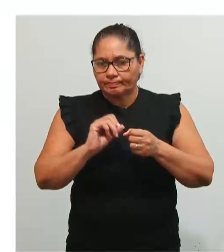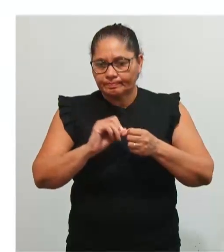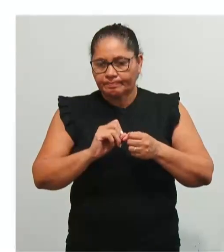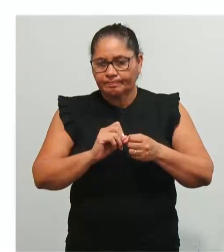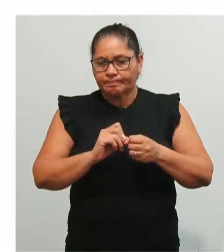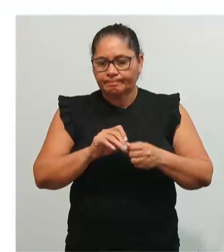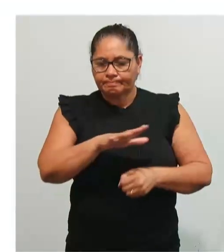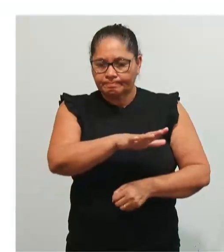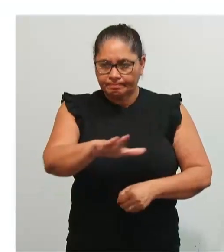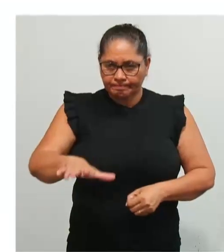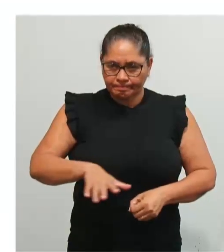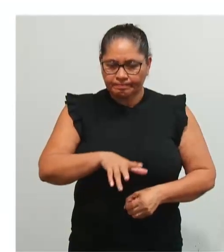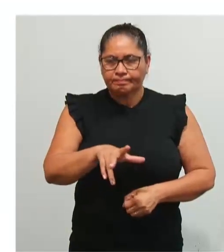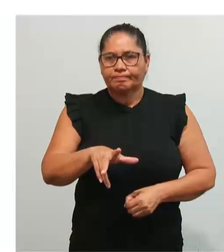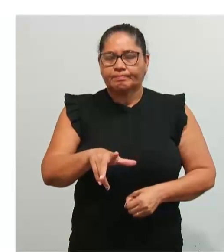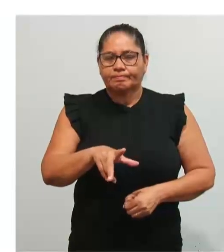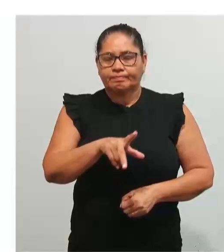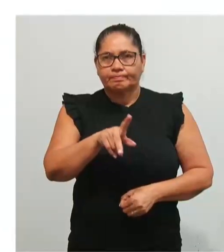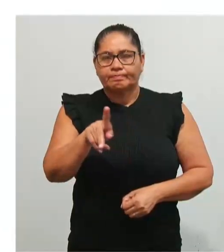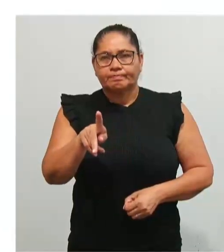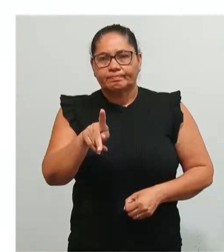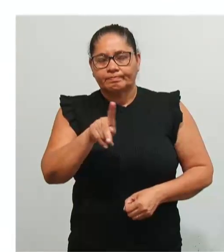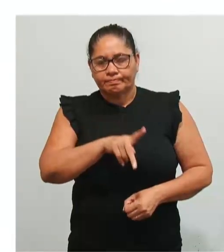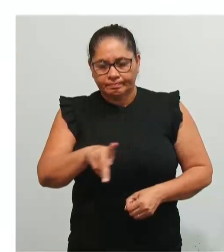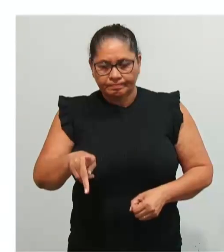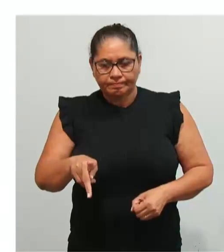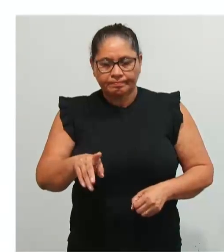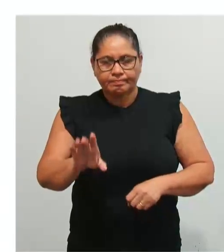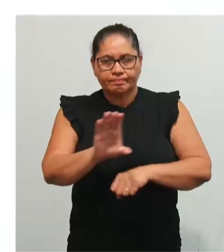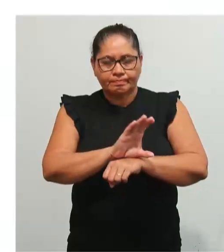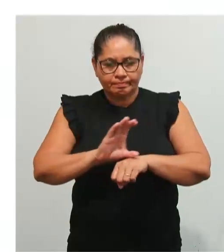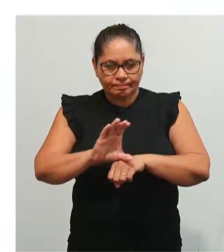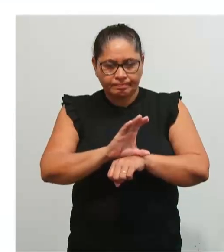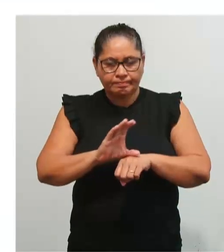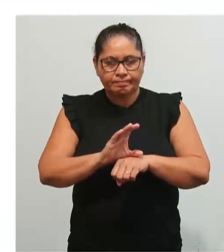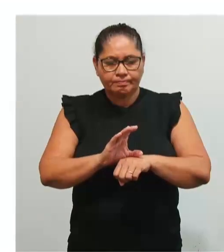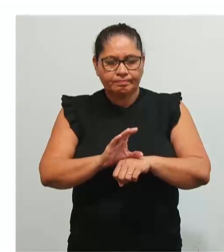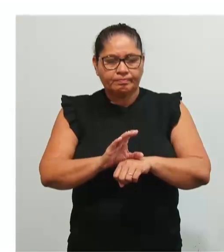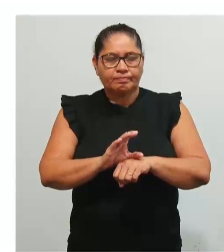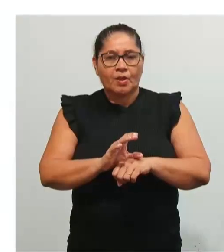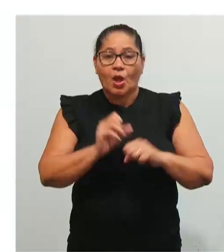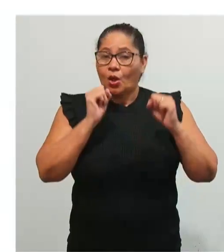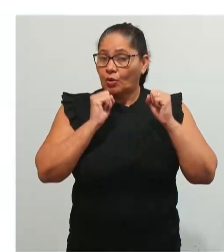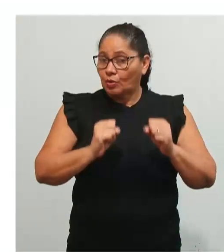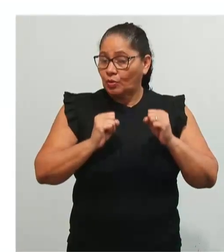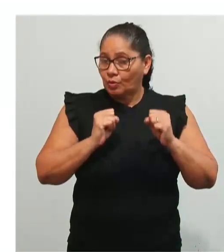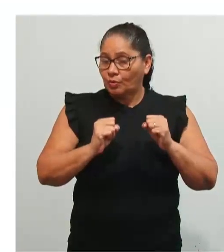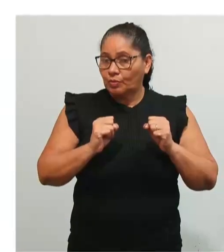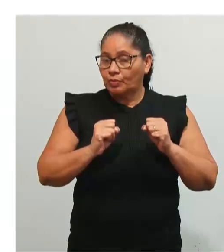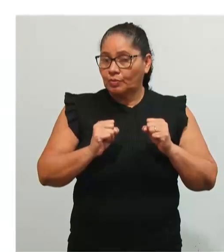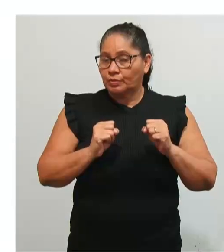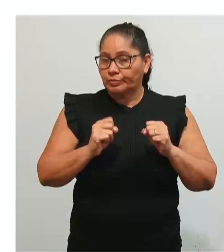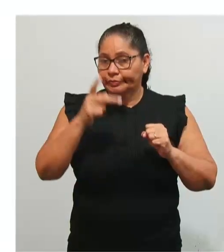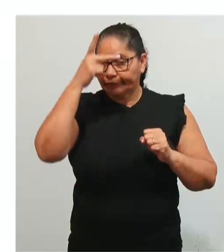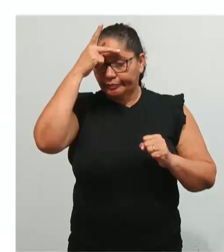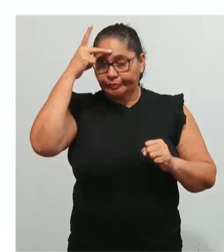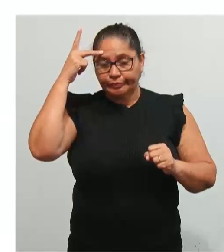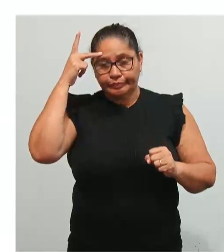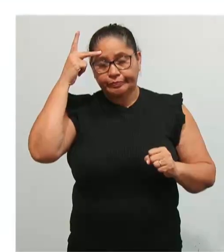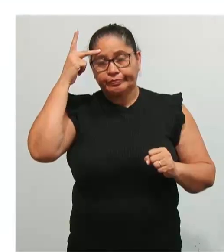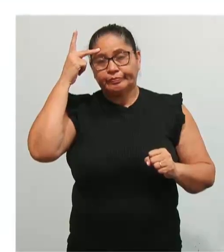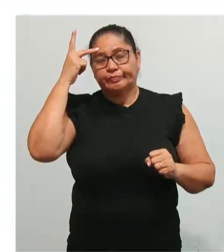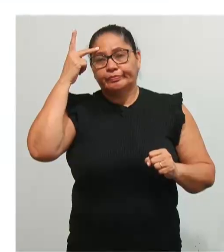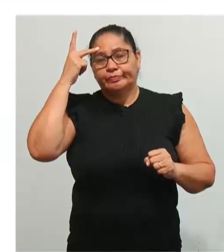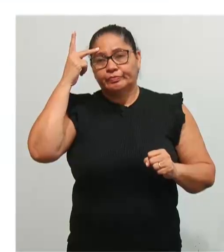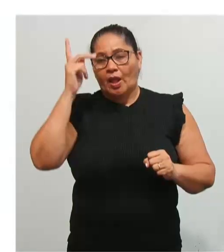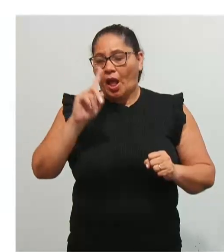público em Constituição, à repartição do poder entre aqueles que governam e aqueles que são